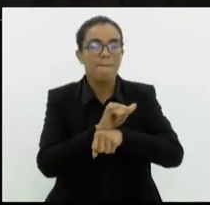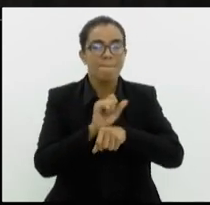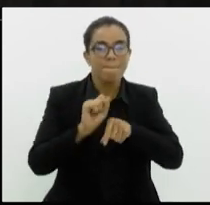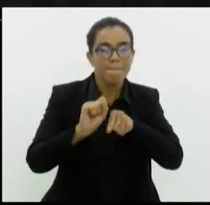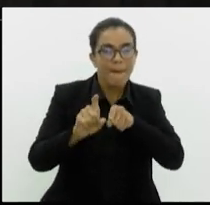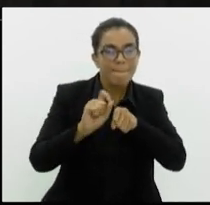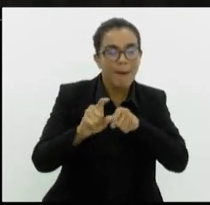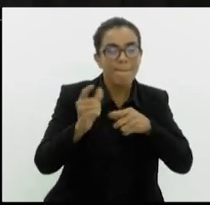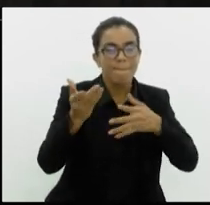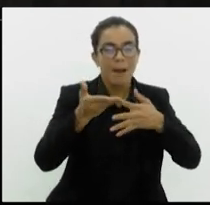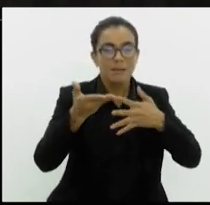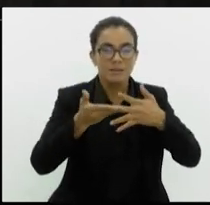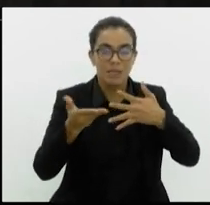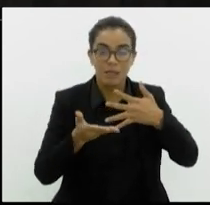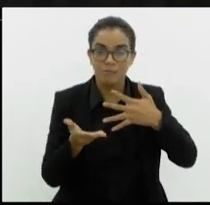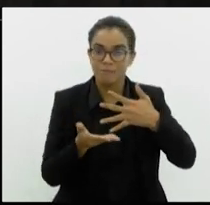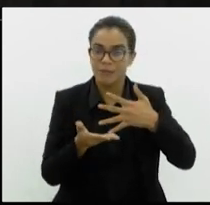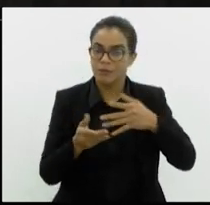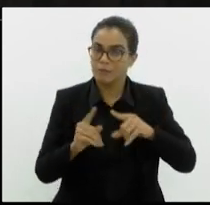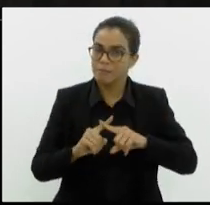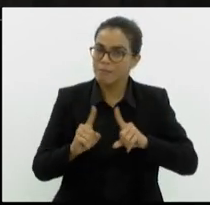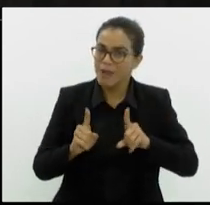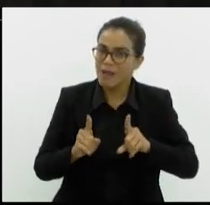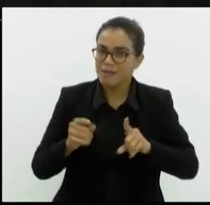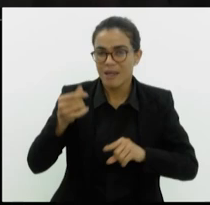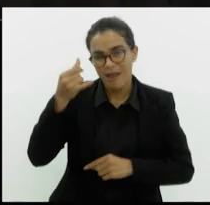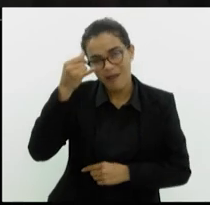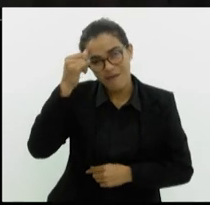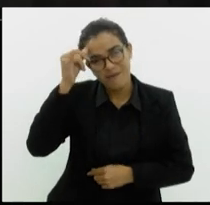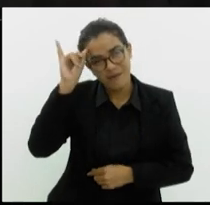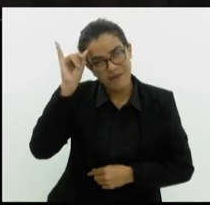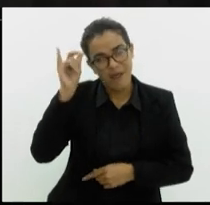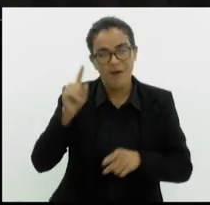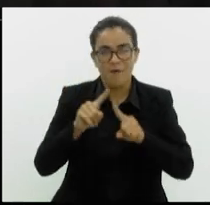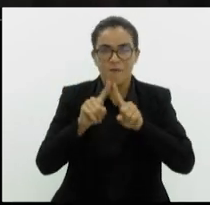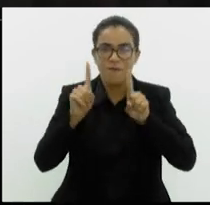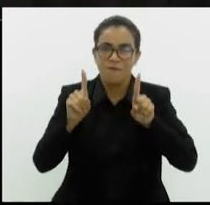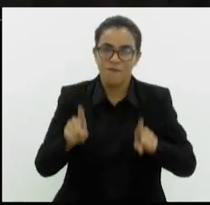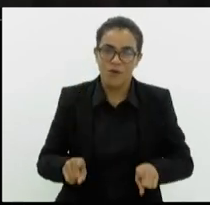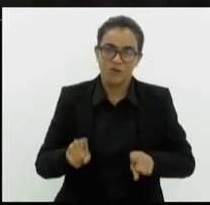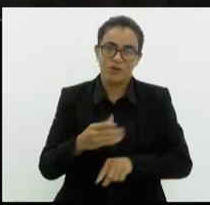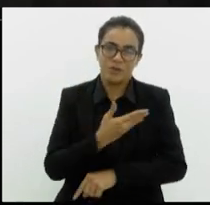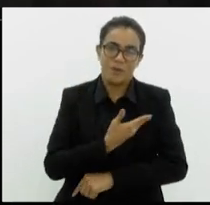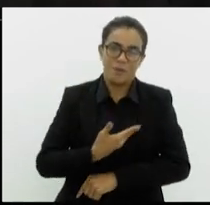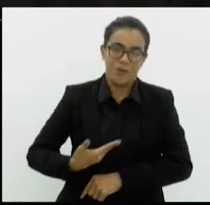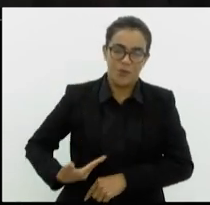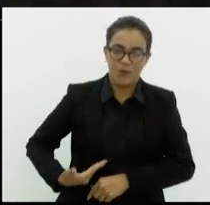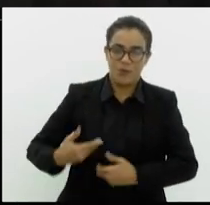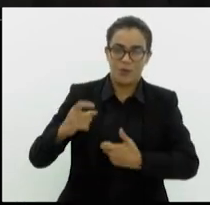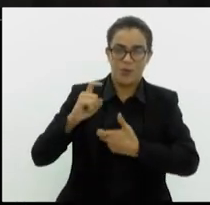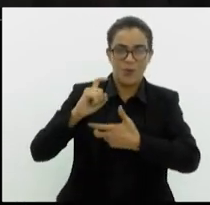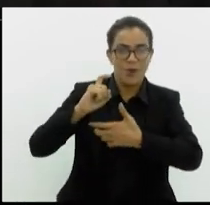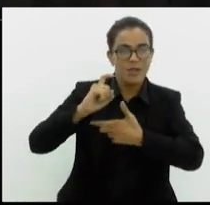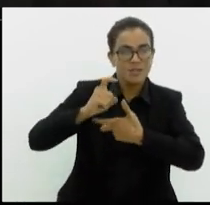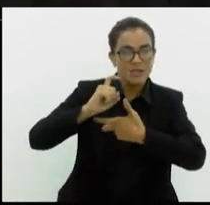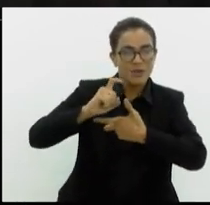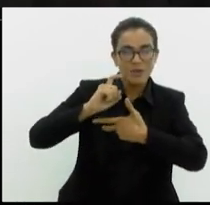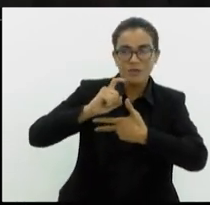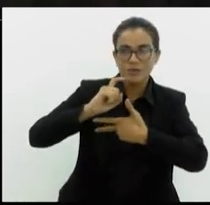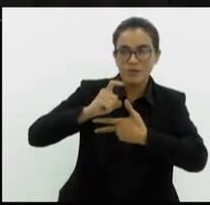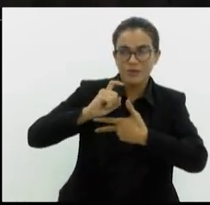o que for, mas não deixar o conjunto do funcionarismo público do Poder Executivo,